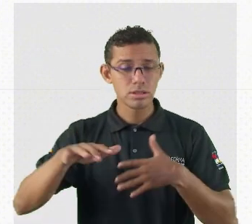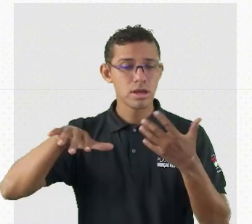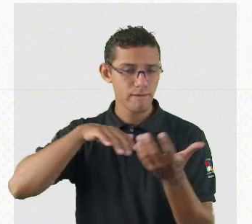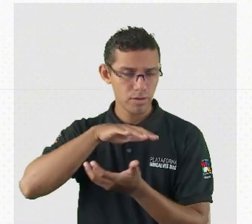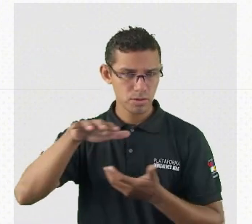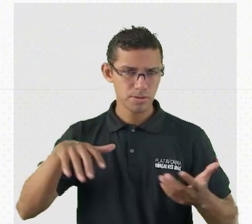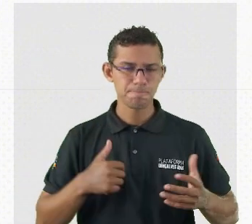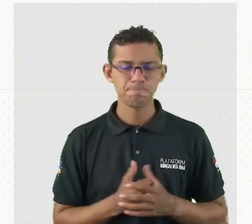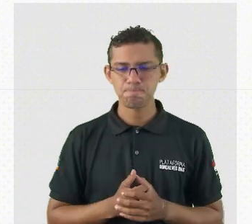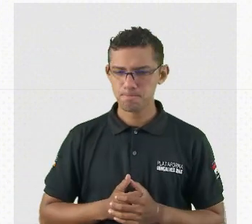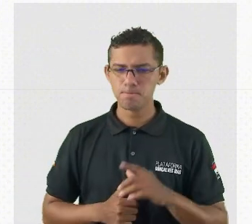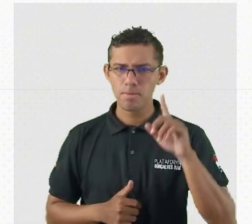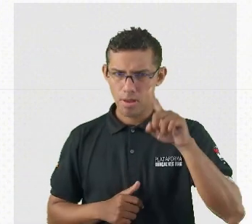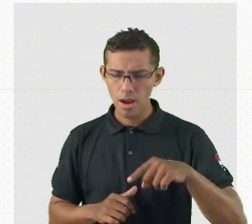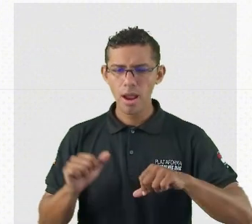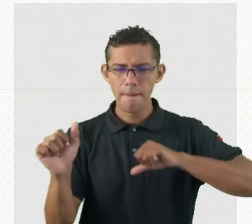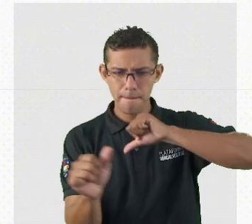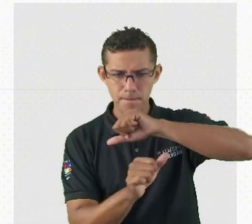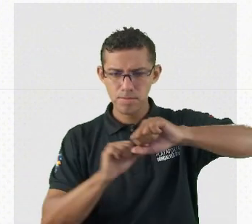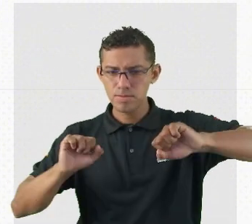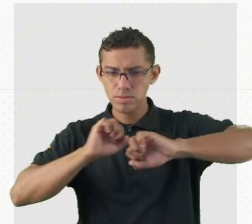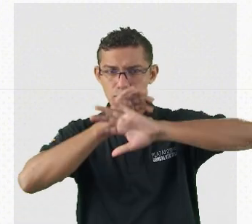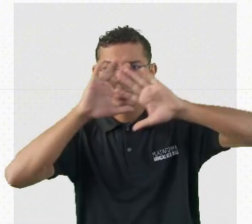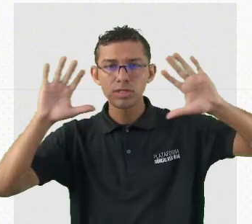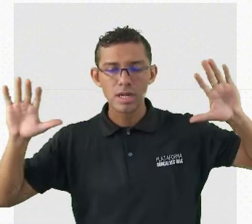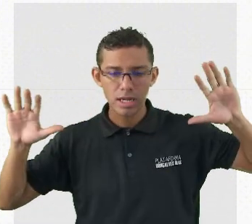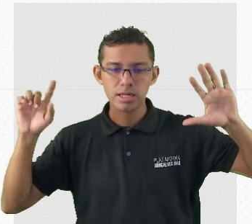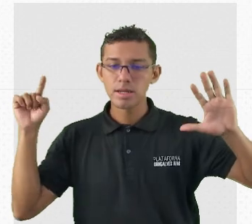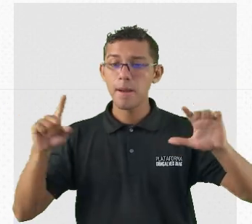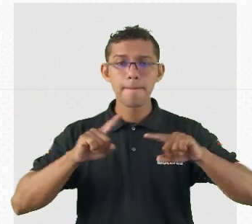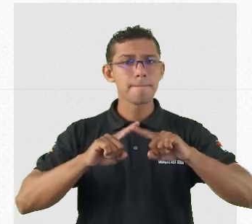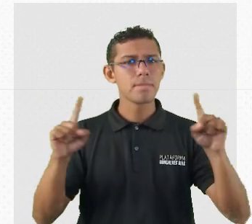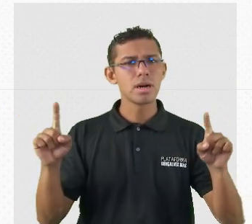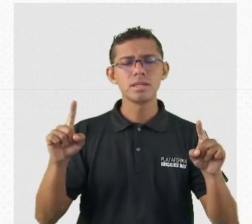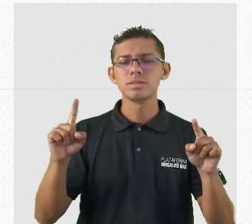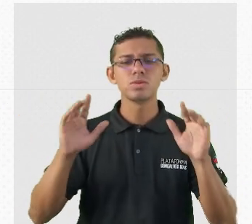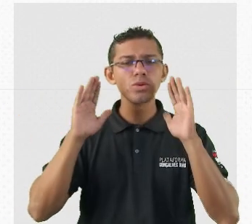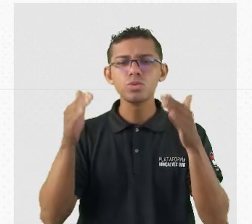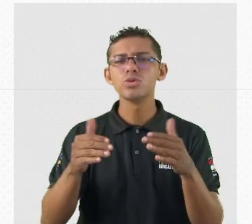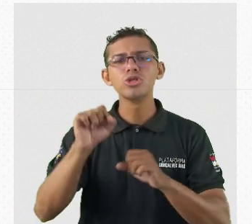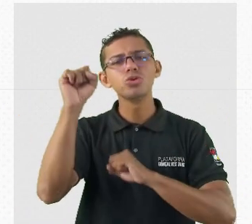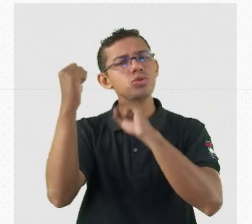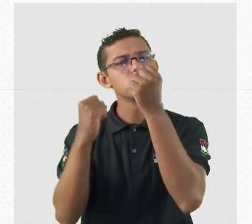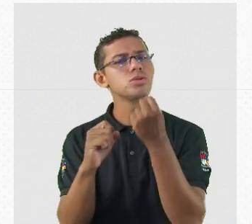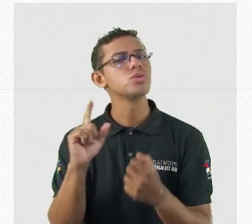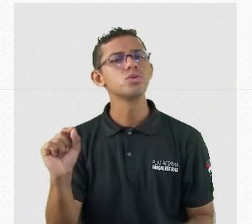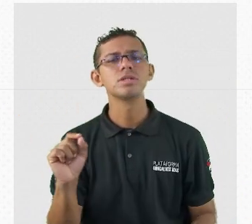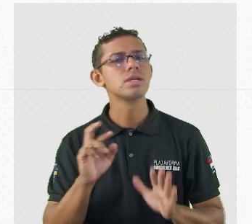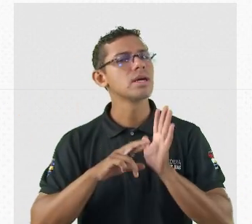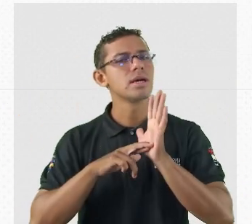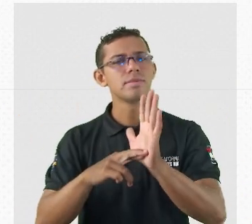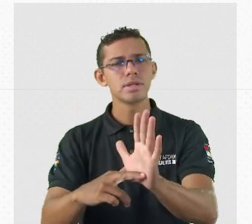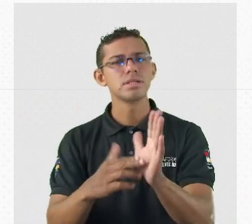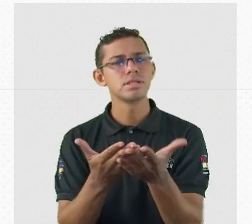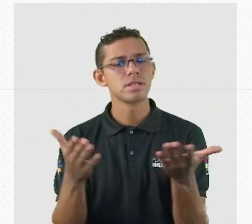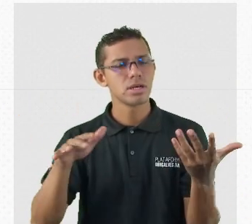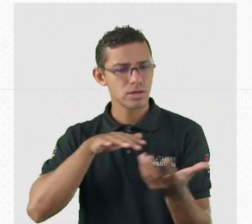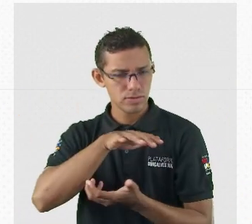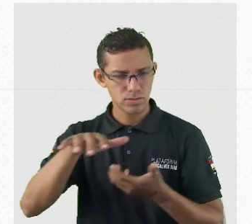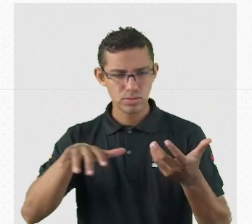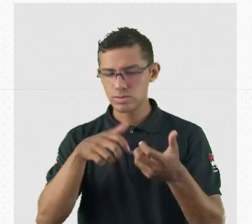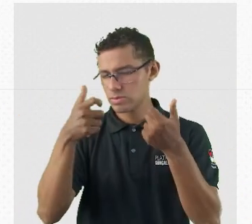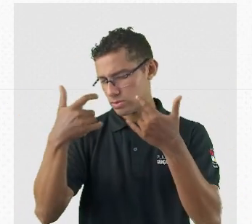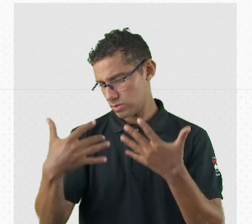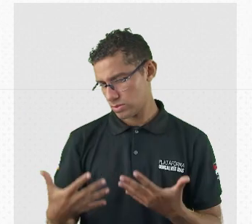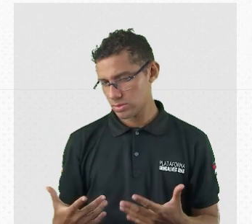Revolução. Então é uma mudança muito clara, tá? Mas, Marcos, do ponto de vista industrial, o que representa as revoluções? Como o texto bem